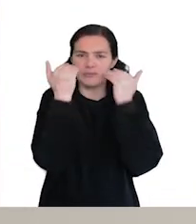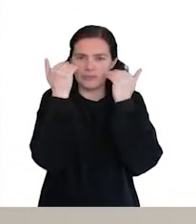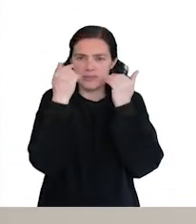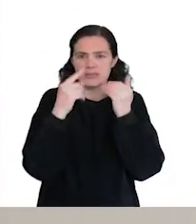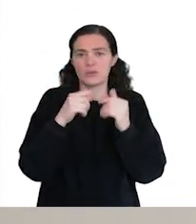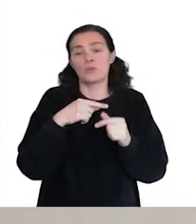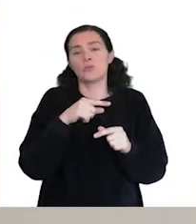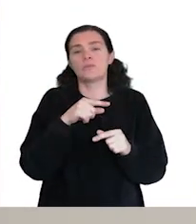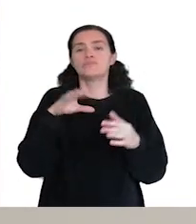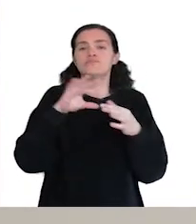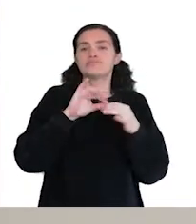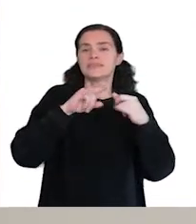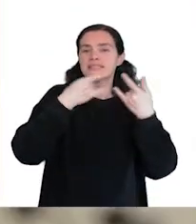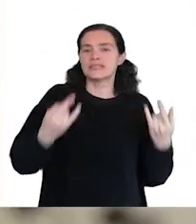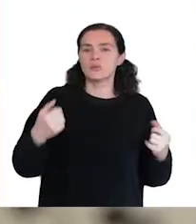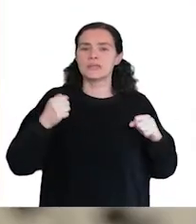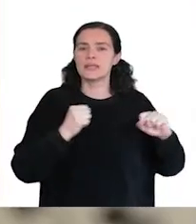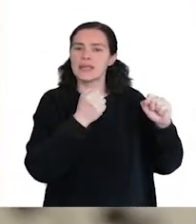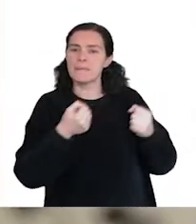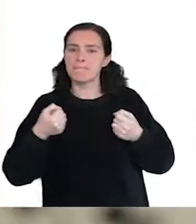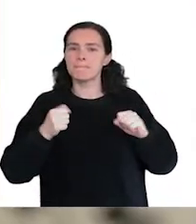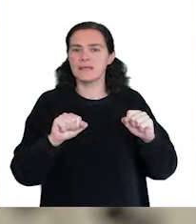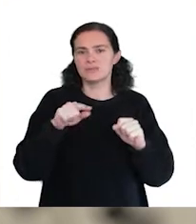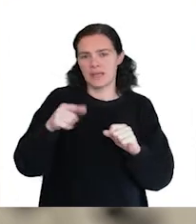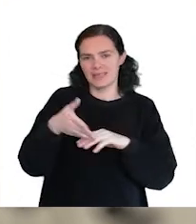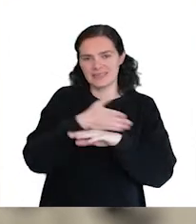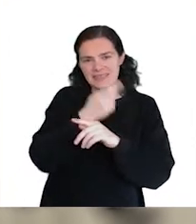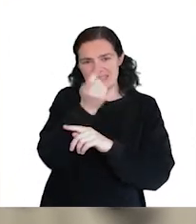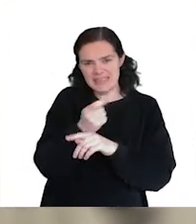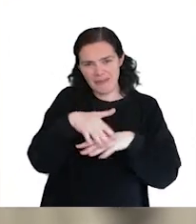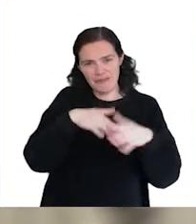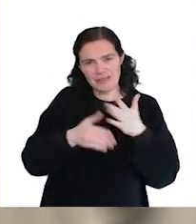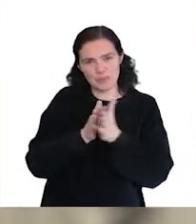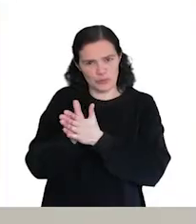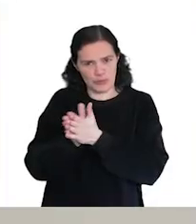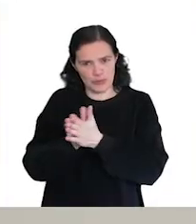números de trapézio onde aquelas máquinas foram